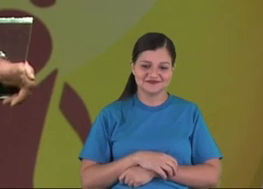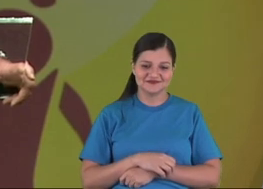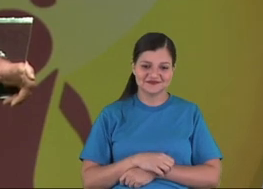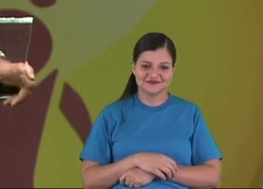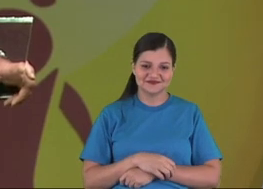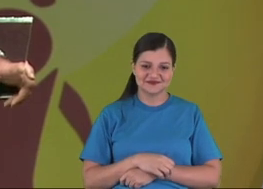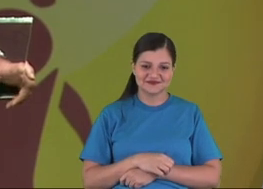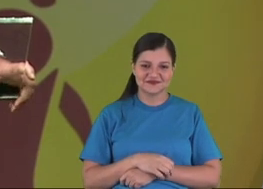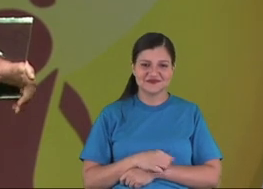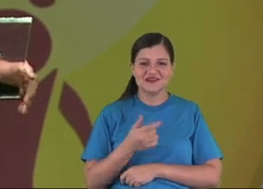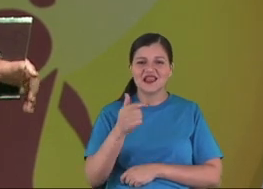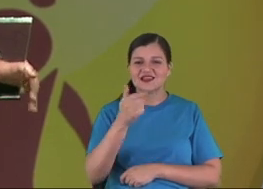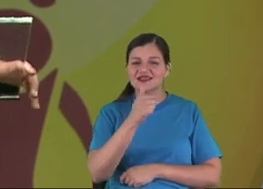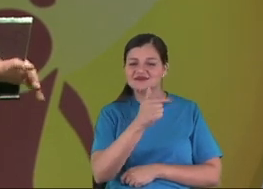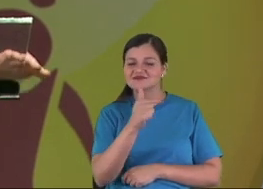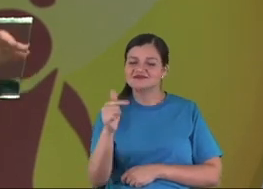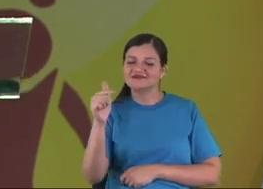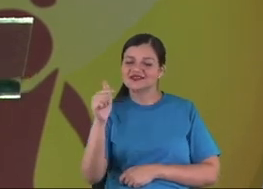E não existe